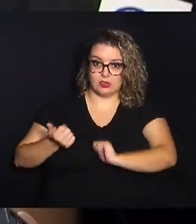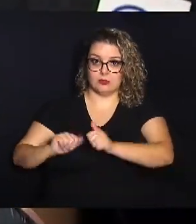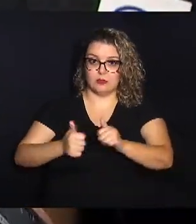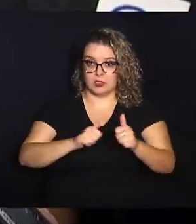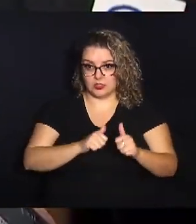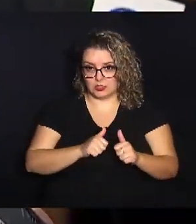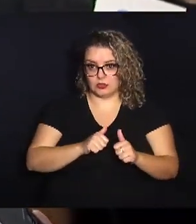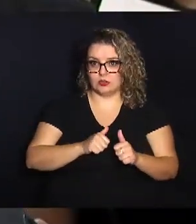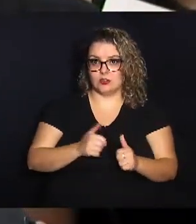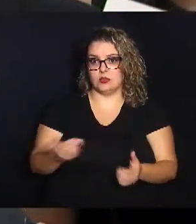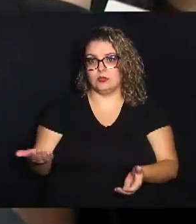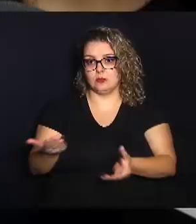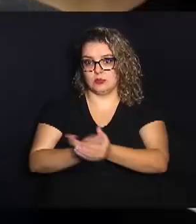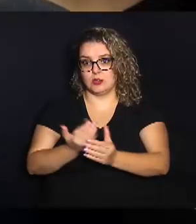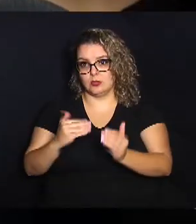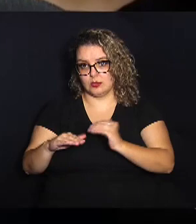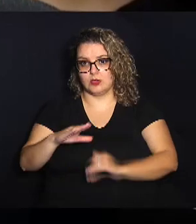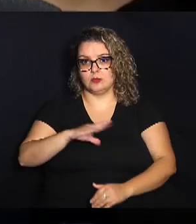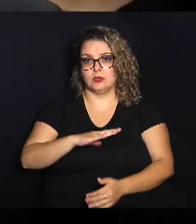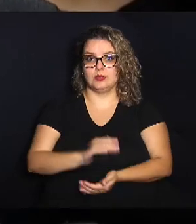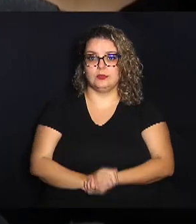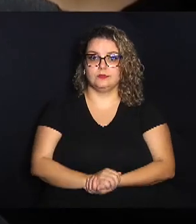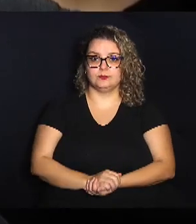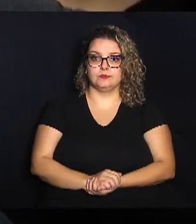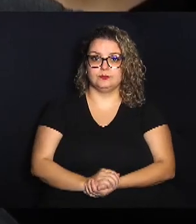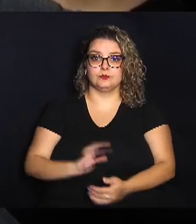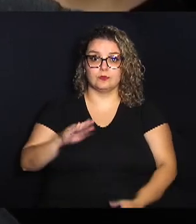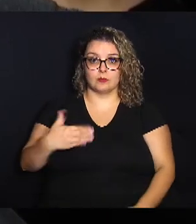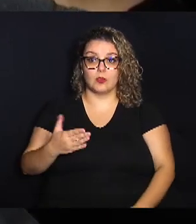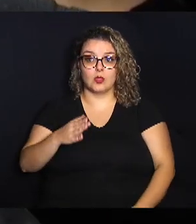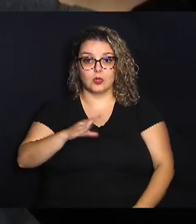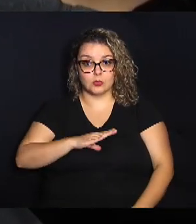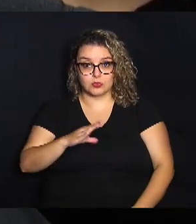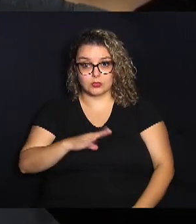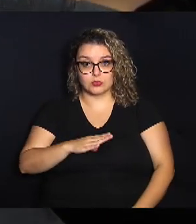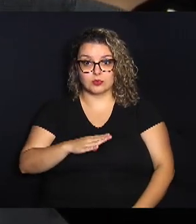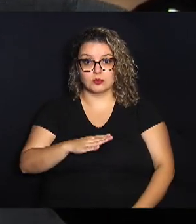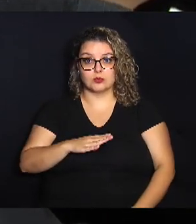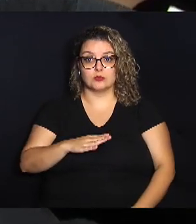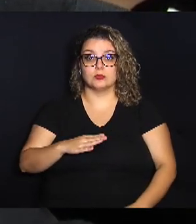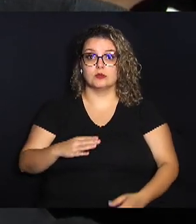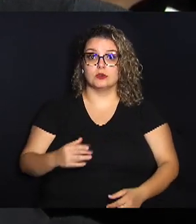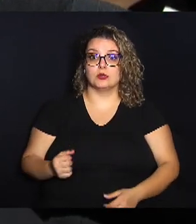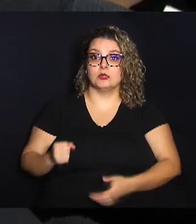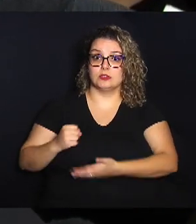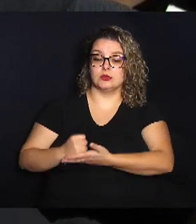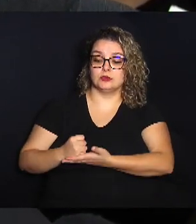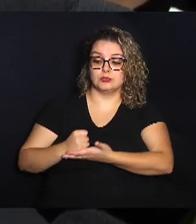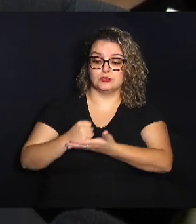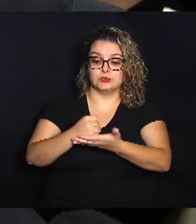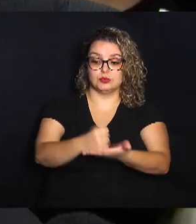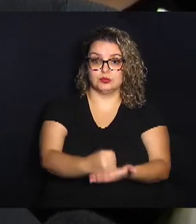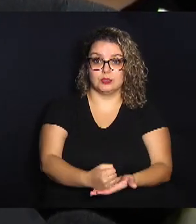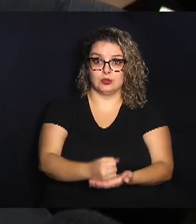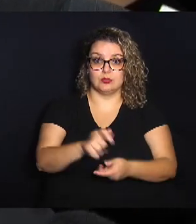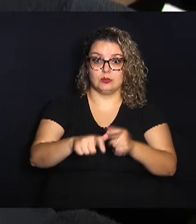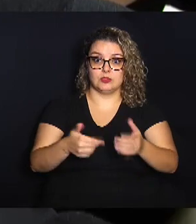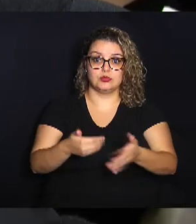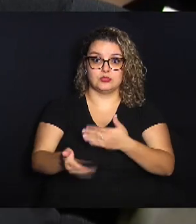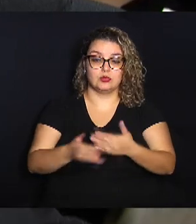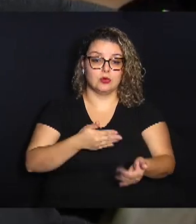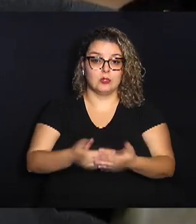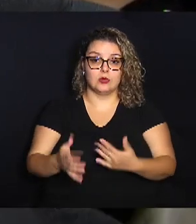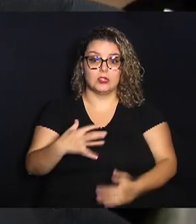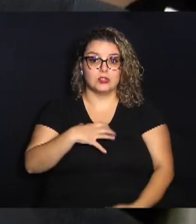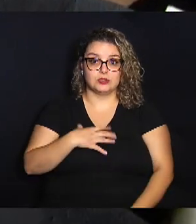entre com uma ação contra os municípios. Quando um município traz pessoas em situação de rua para cá de forma deliberada, de